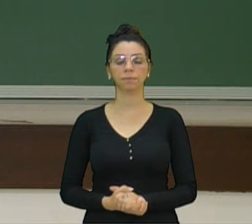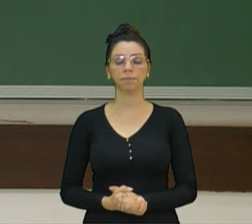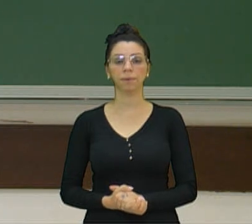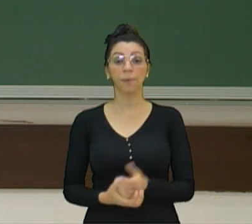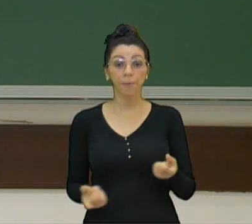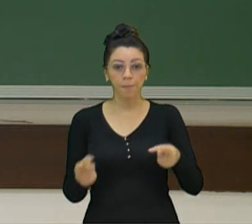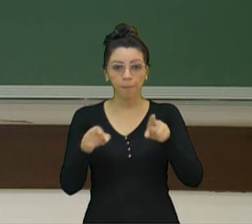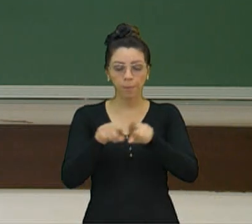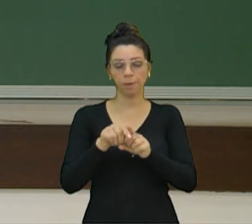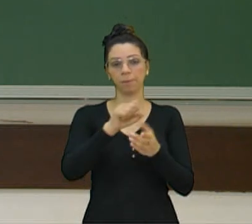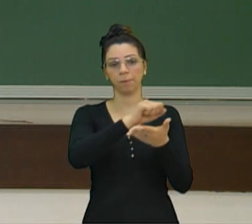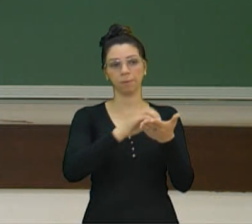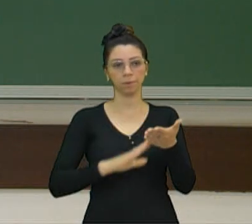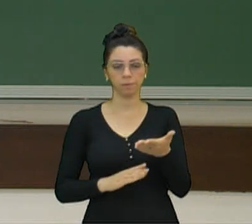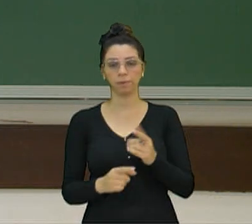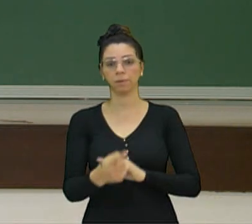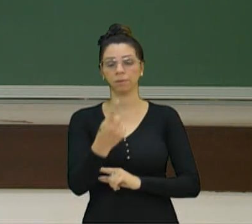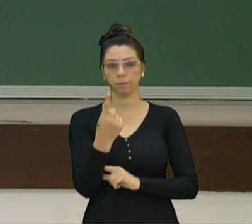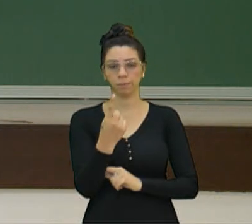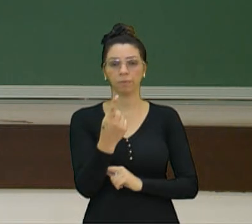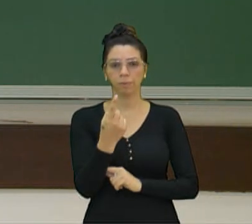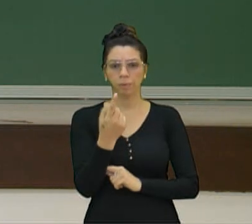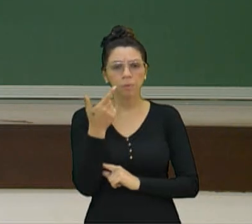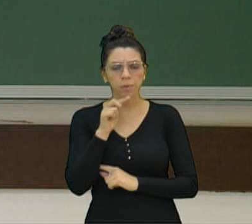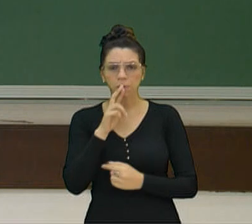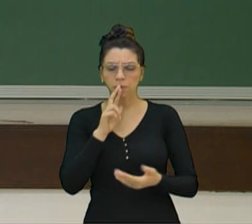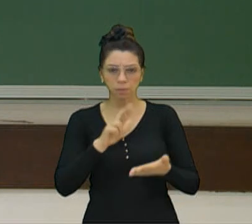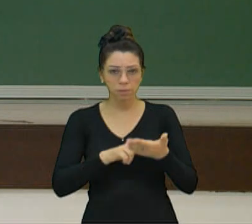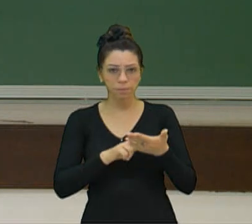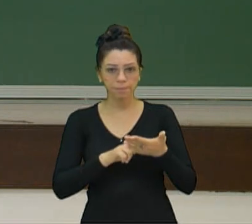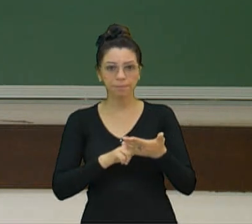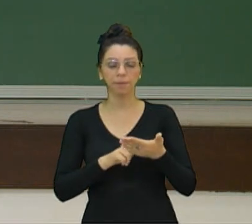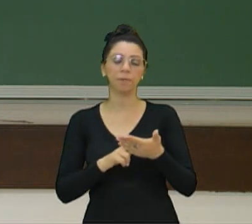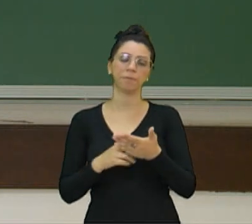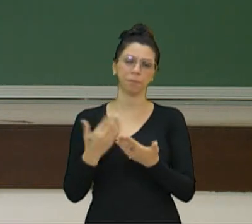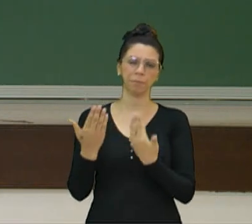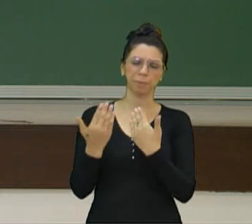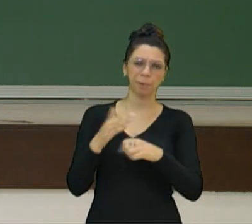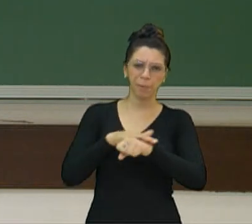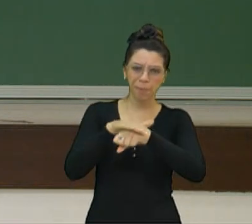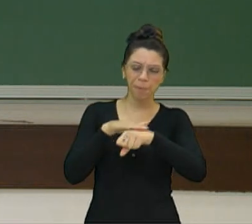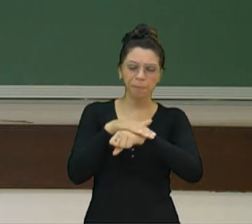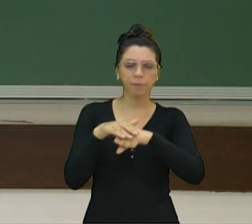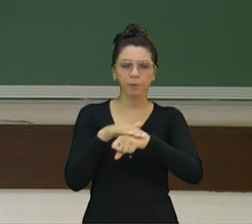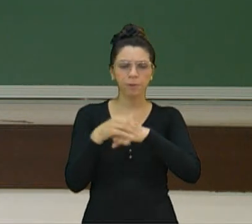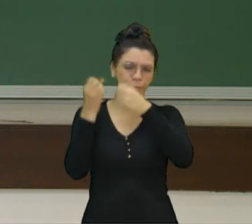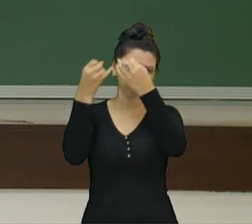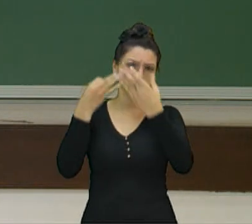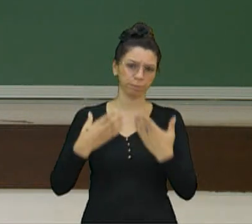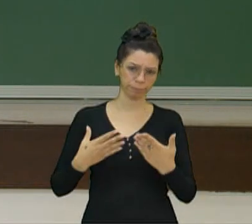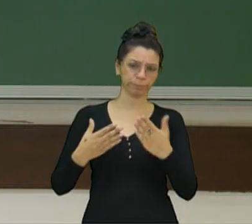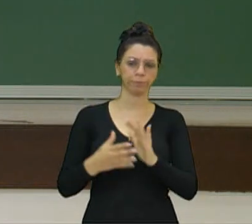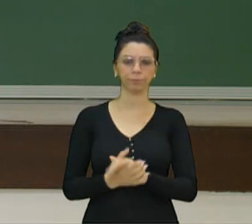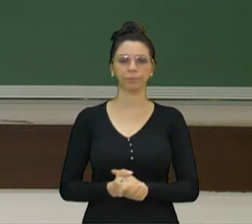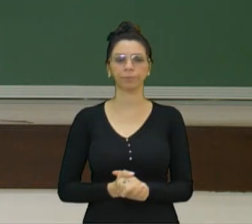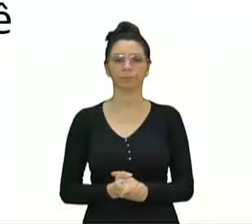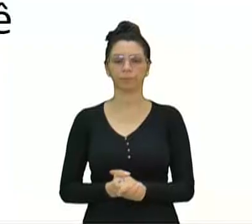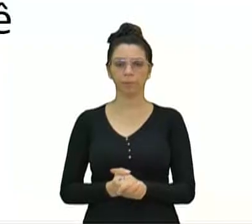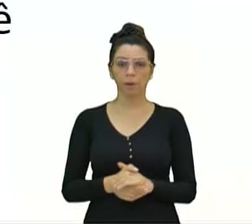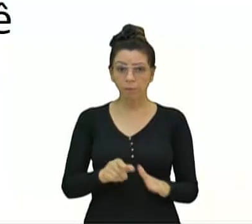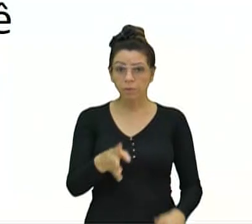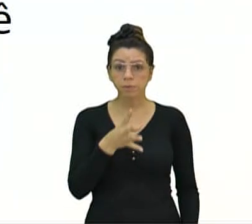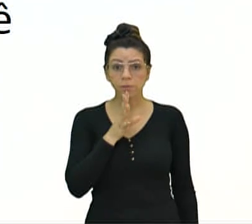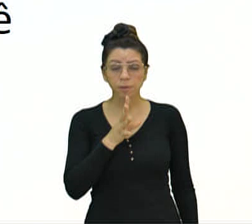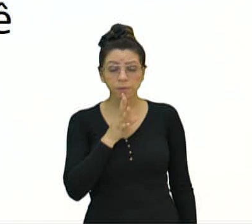Retomando com o nosso exercício de número 1, conseguiram responder? Então vamos conversar um pouquinho sobre essas questões. Você já